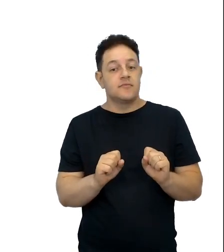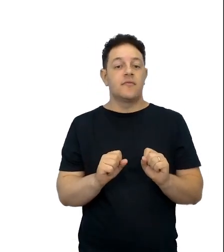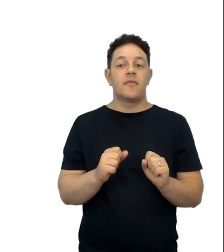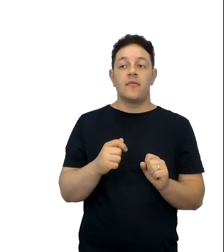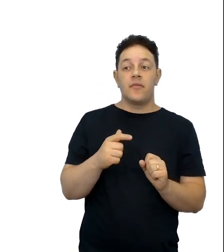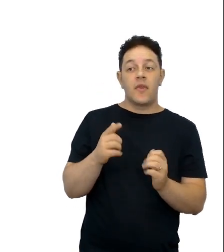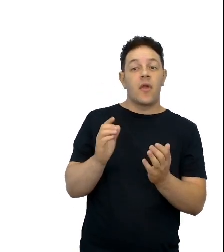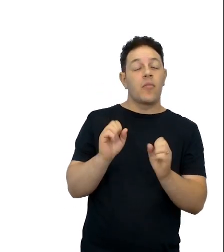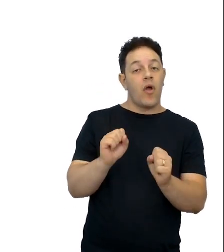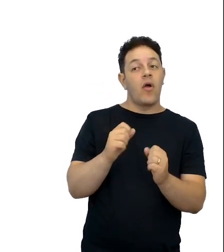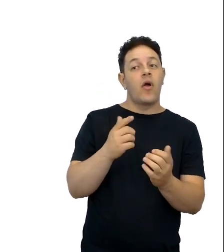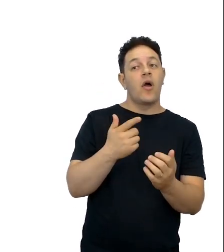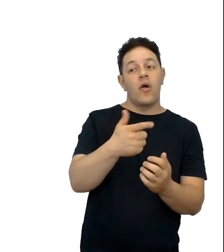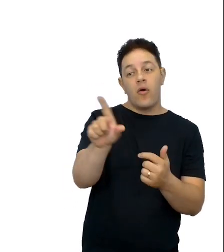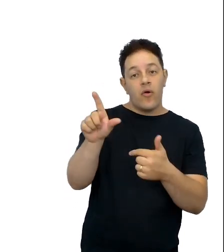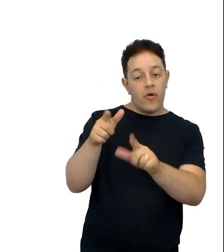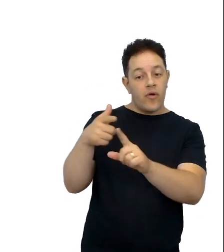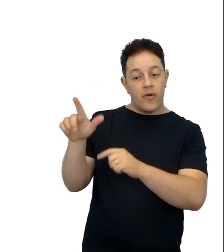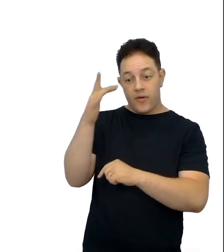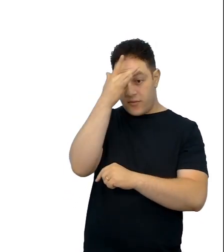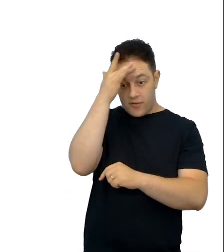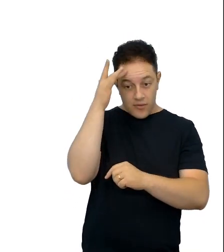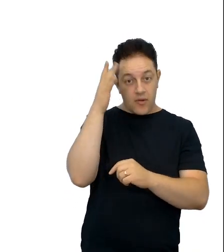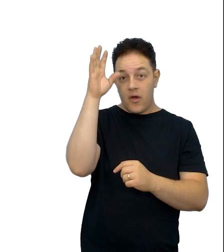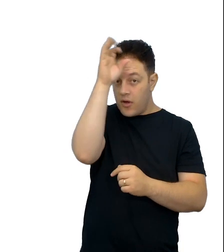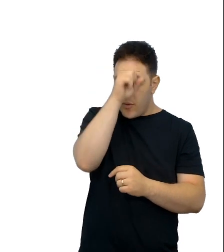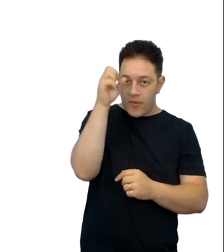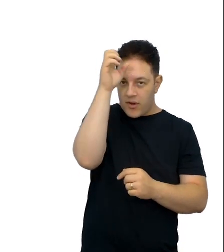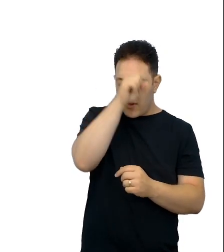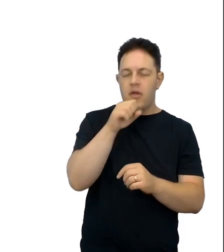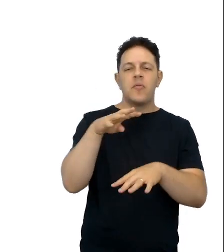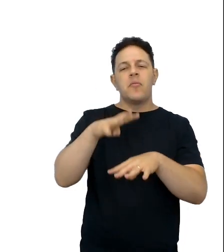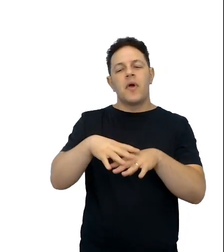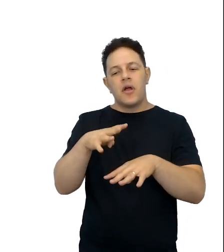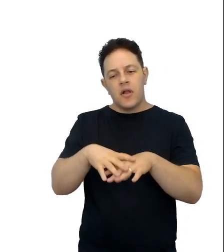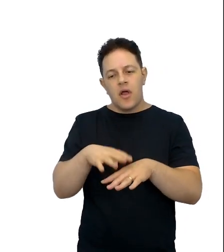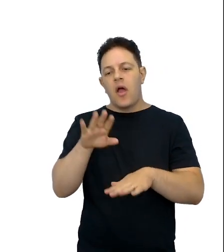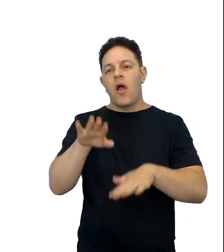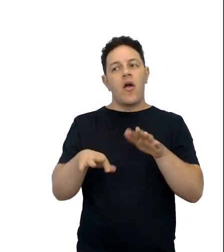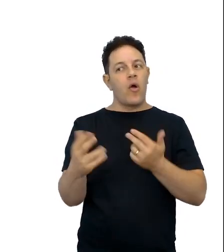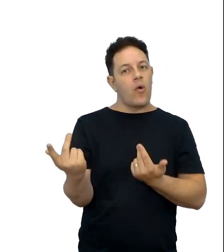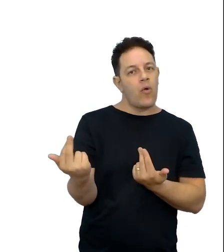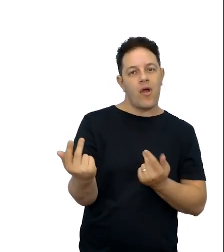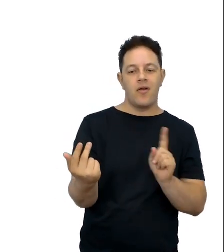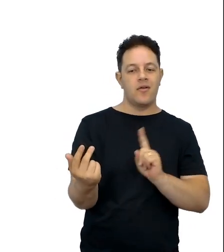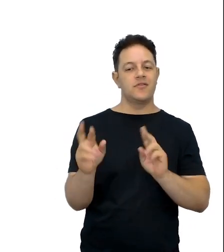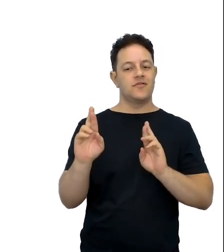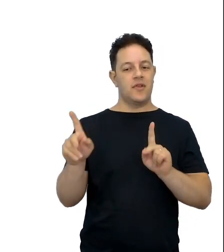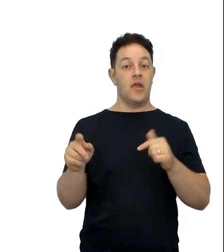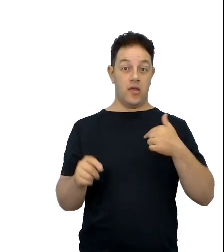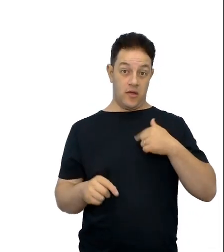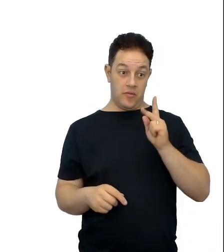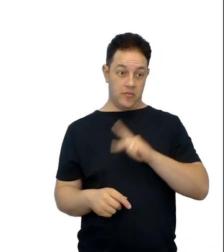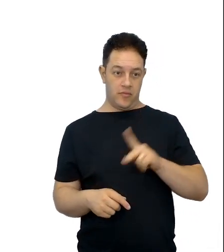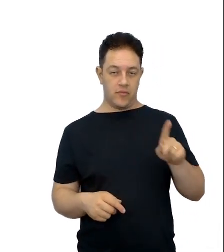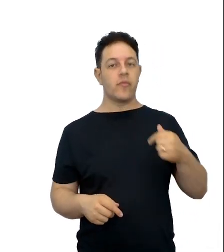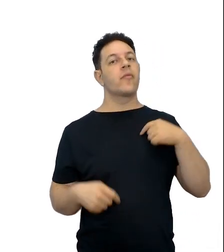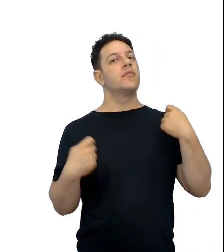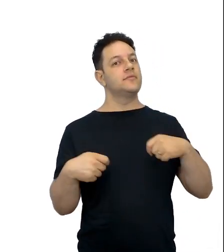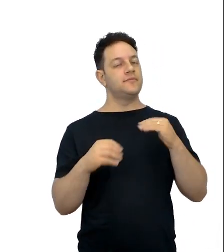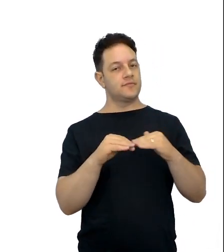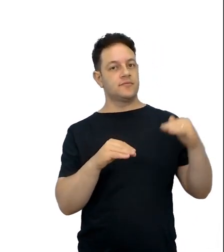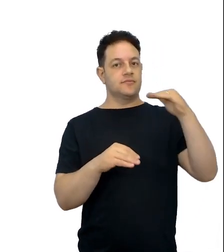outras pessoas, né, que aprenderam matemática, às vezes não têm. E eu, professor, preciso